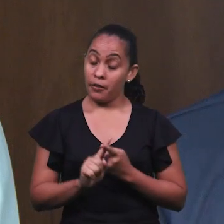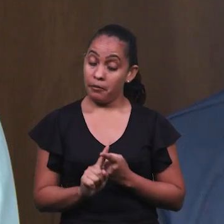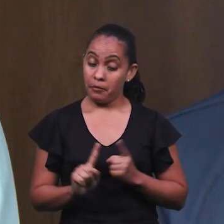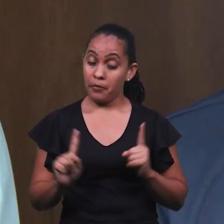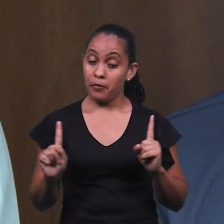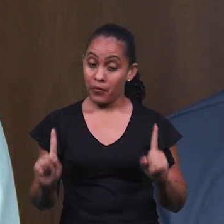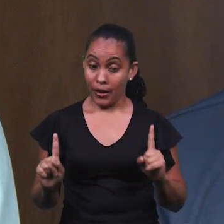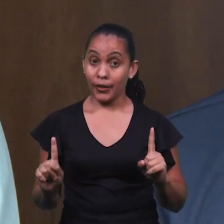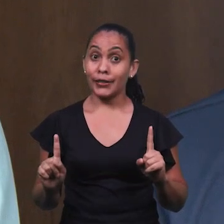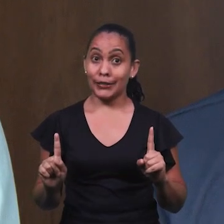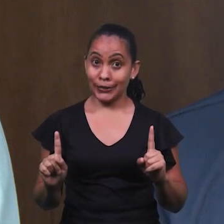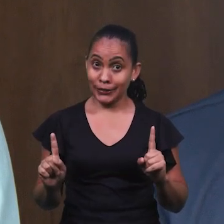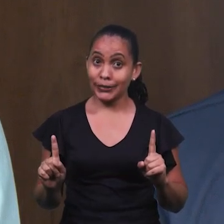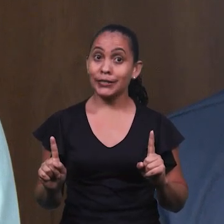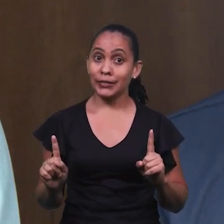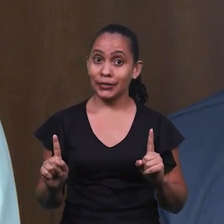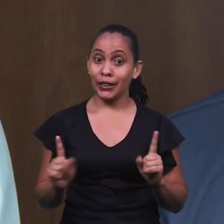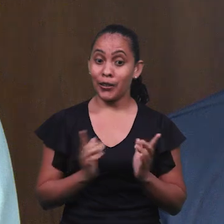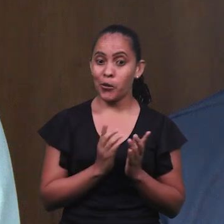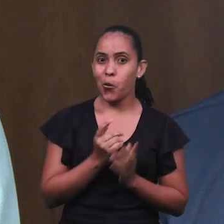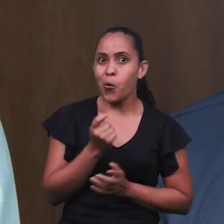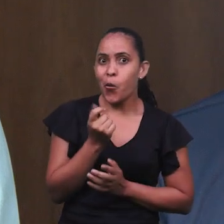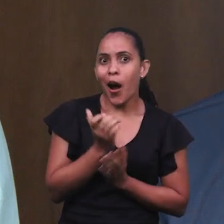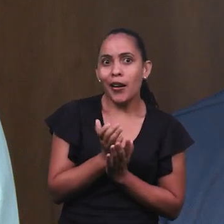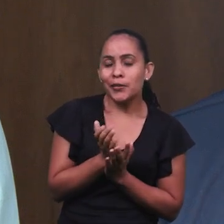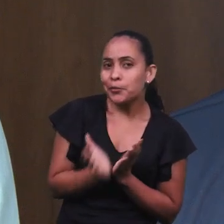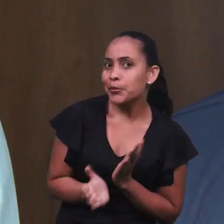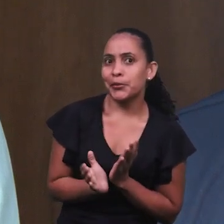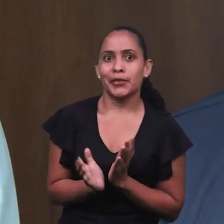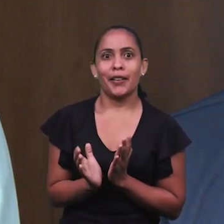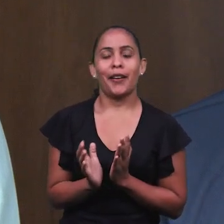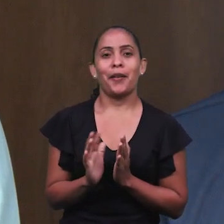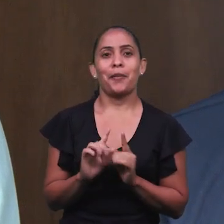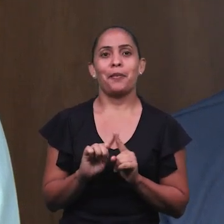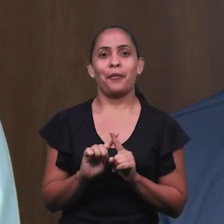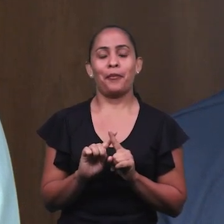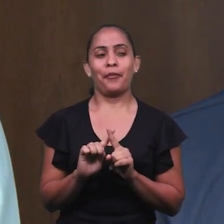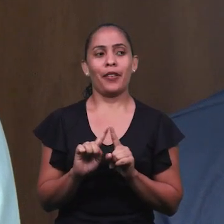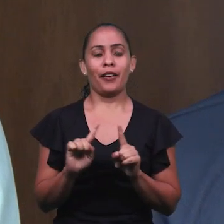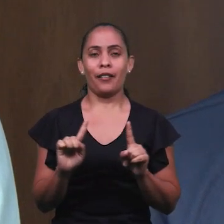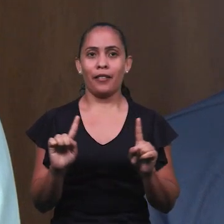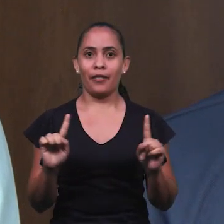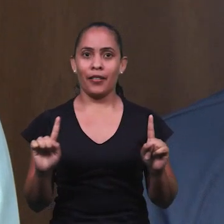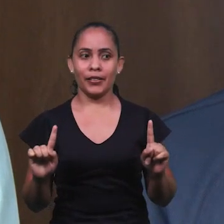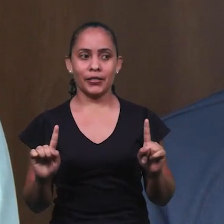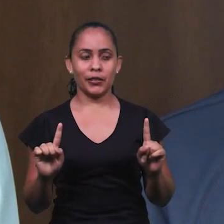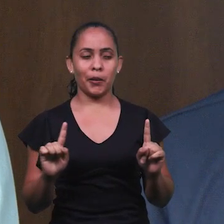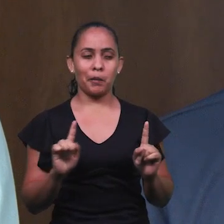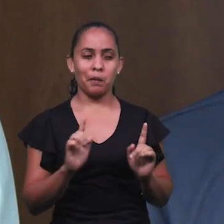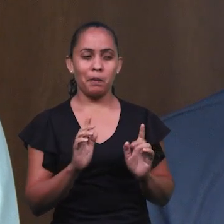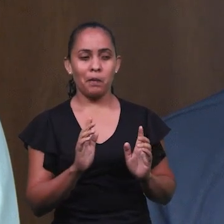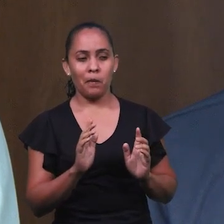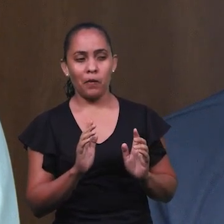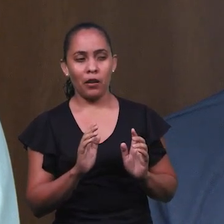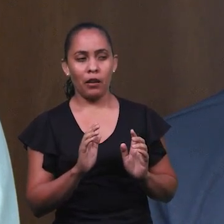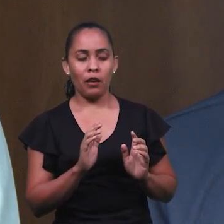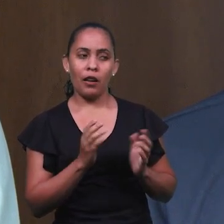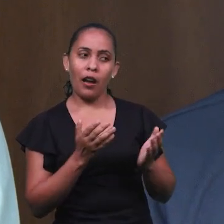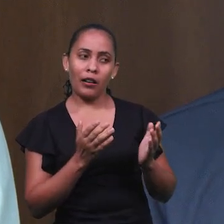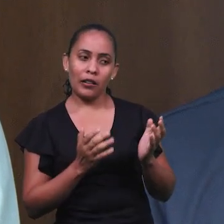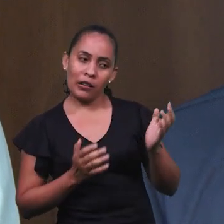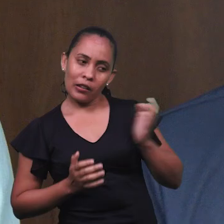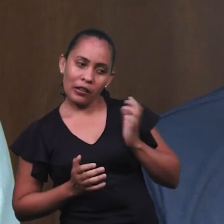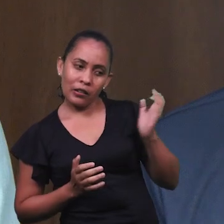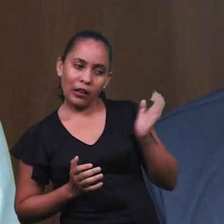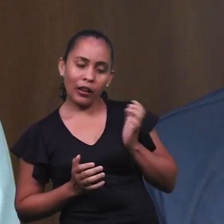ali ele quase sai da presença do Senhor. Porém, ele olha aquilo que era temporal, passageiro, ou seja,